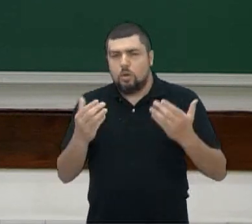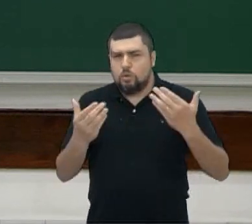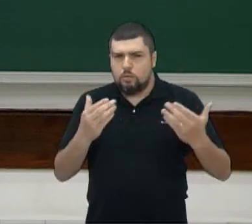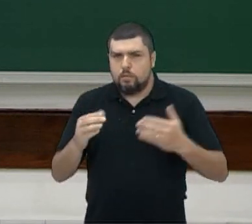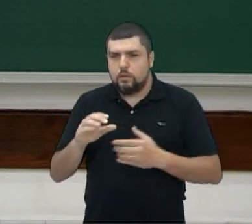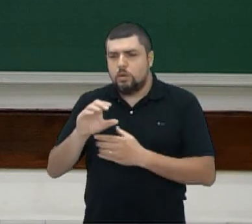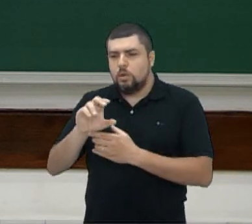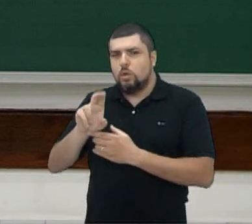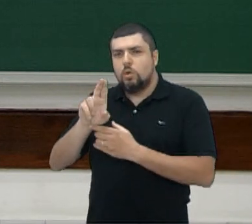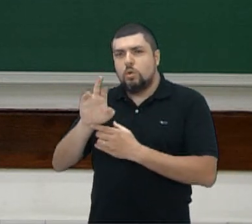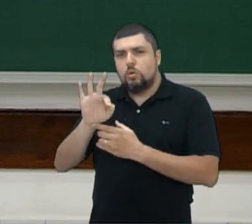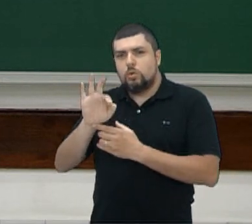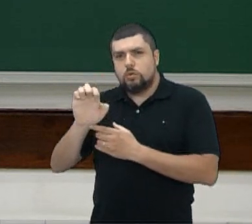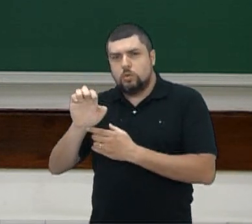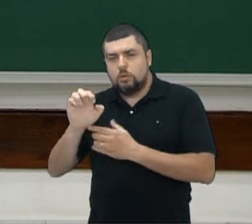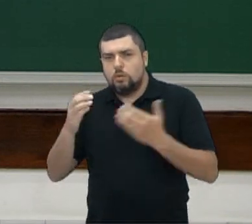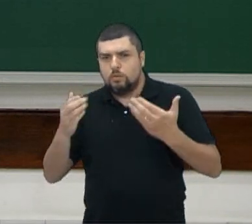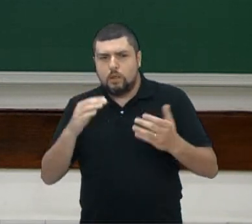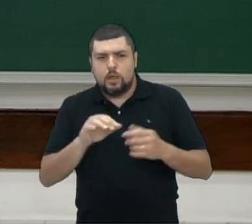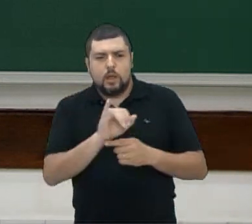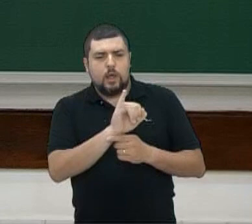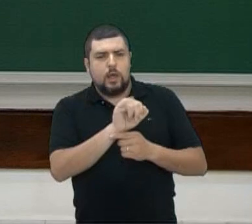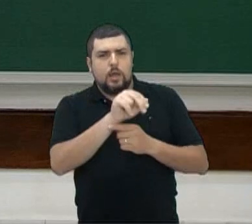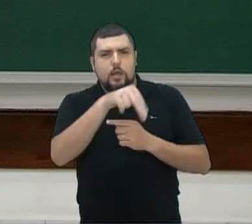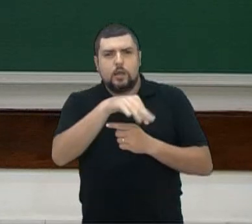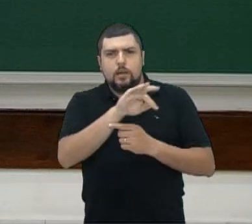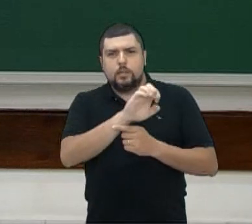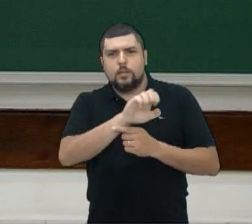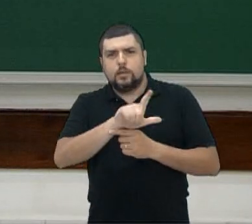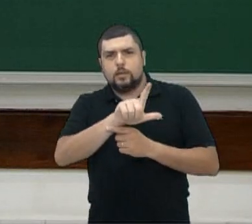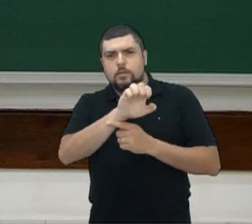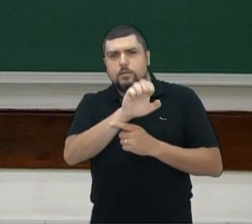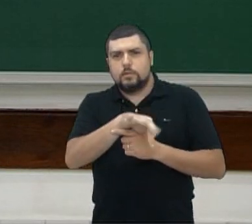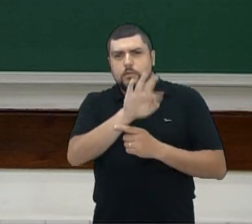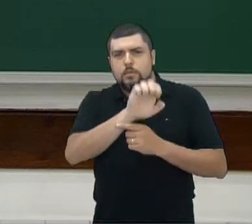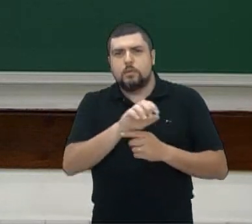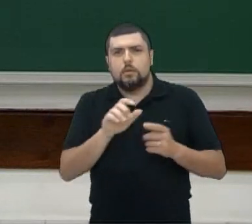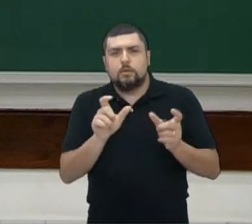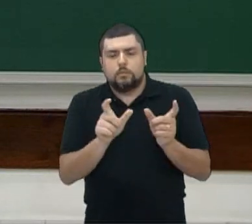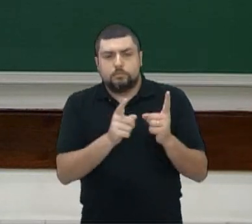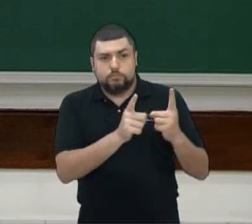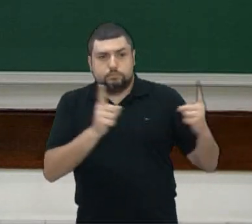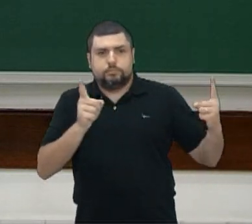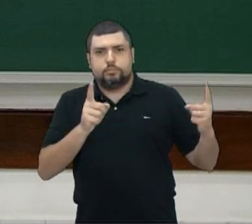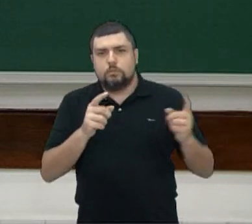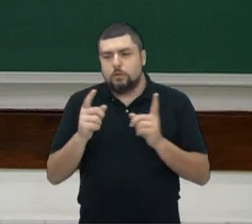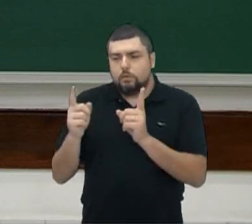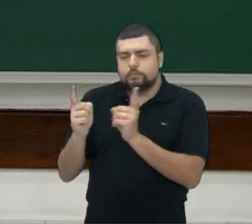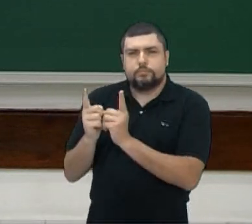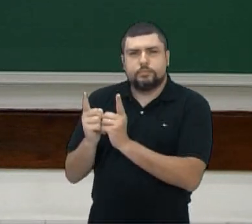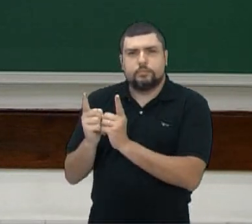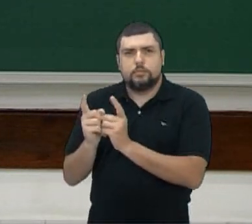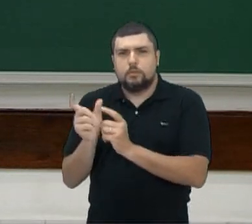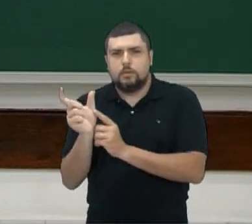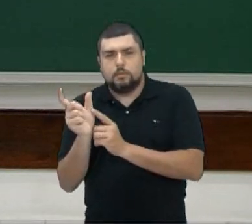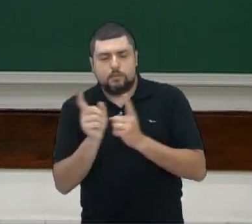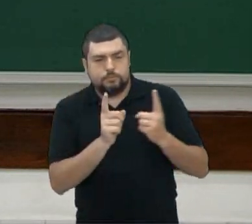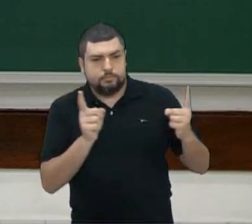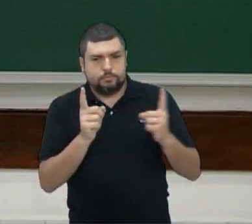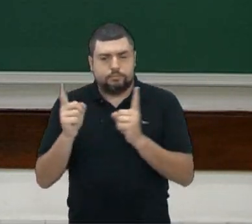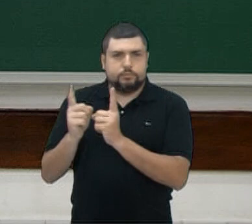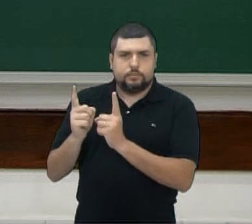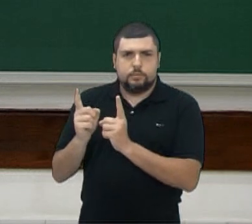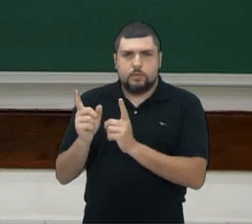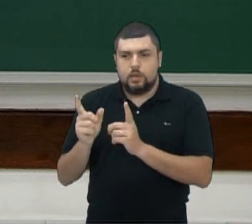com intelligent, cute é um adjetivo curto. Então essa regra, ela vale para adjetivos curtos. Então,